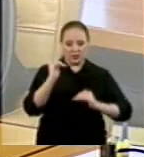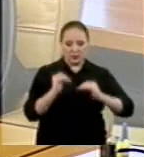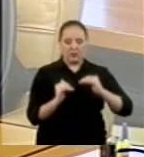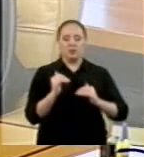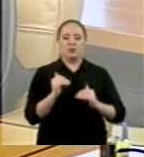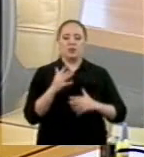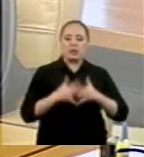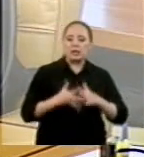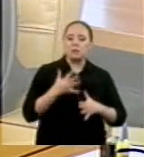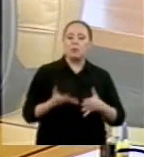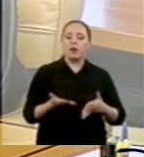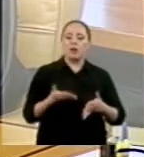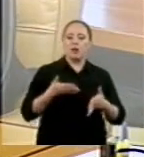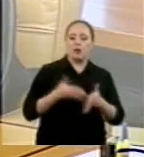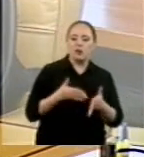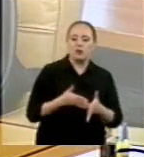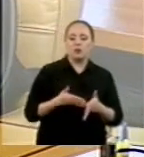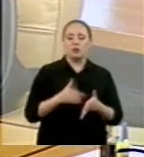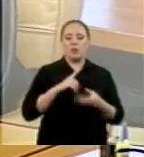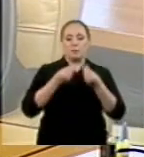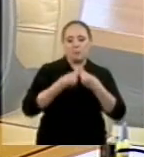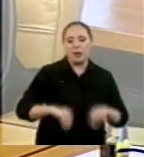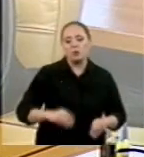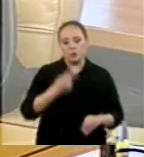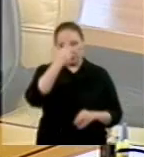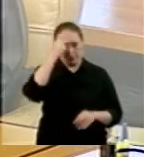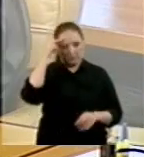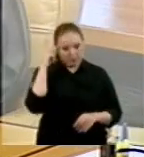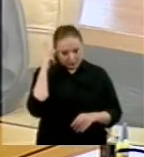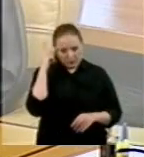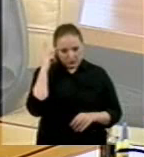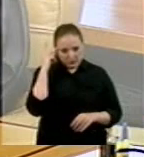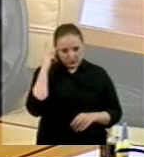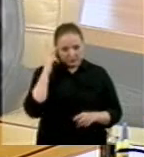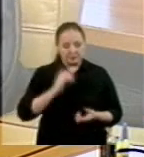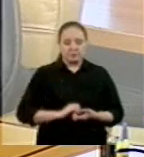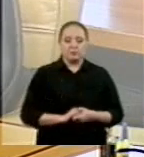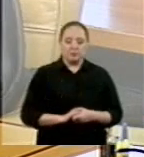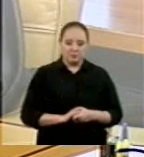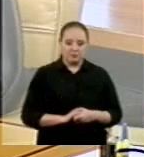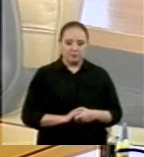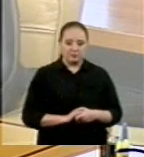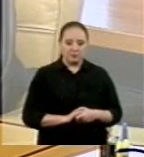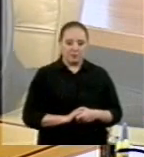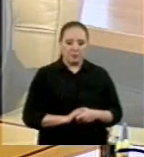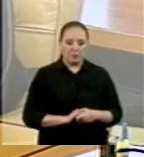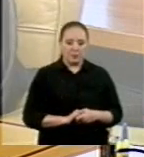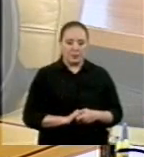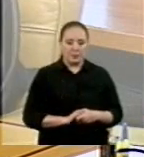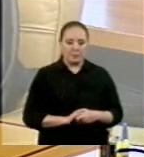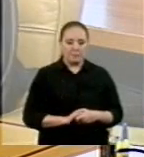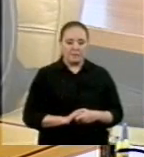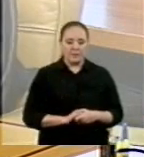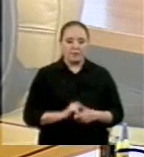um prejuízo às pessoas e sejam alheios à sua responsabilidade, escreveu o